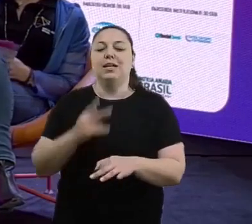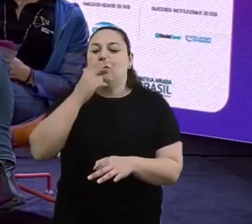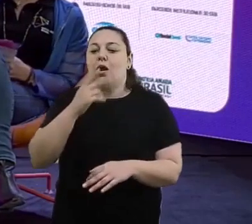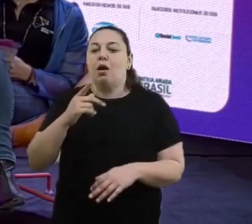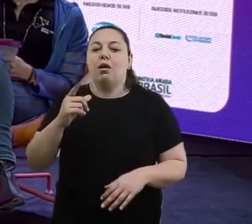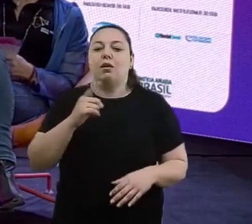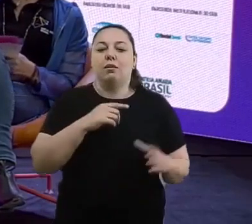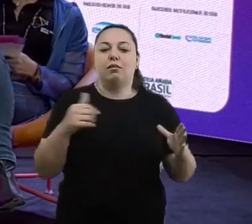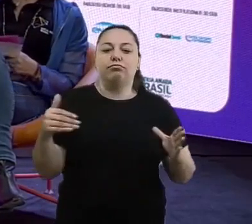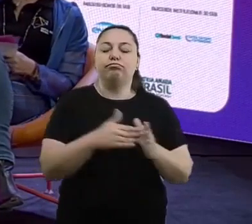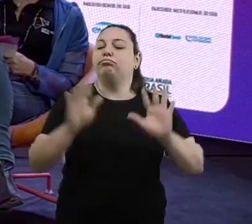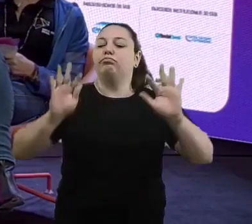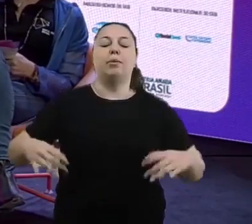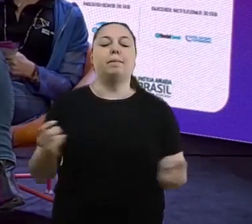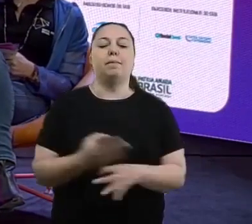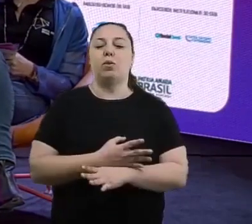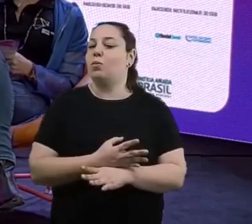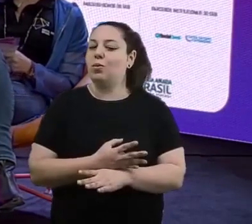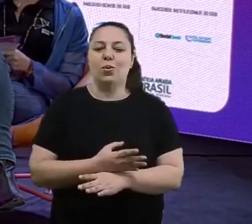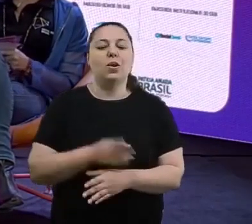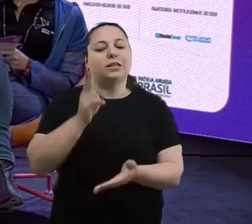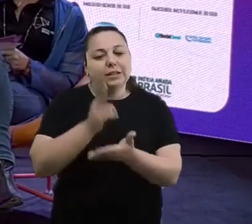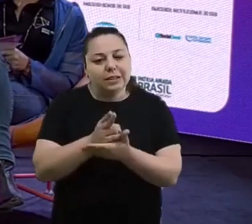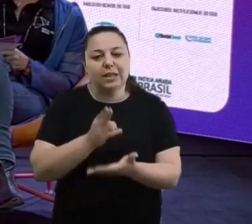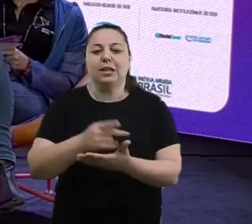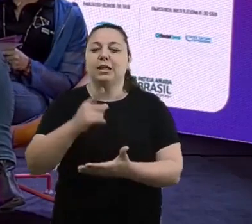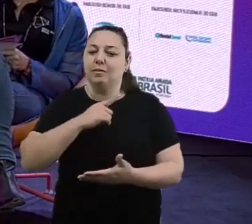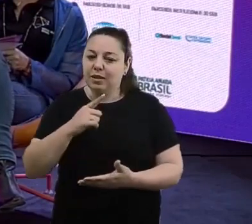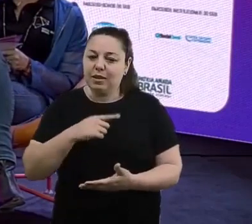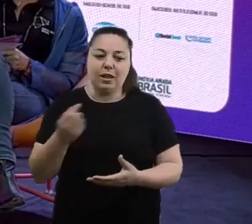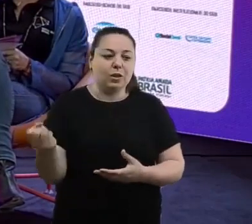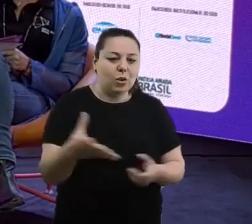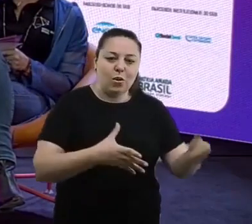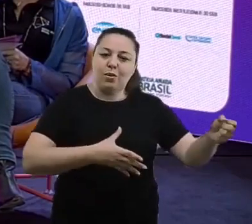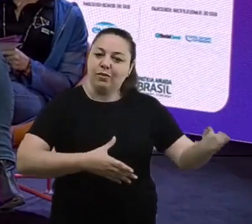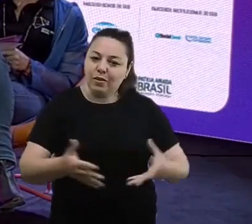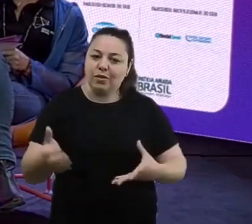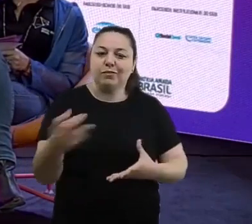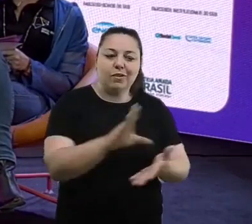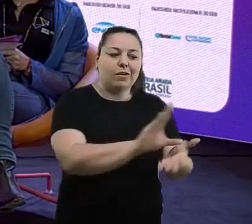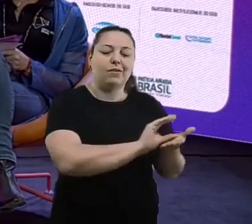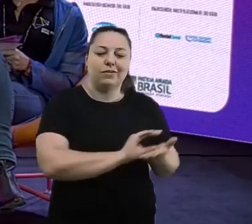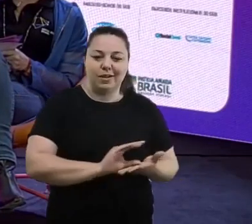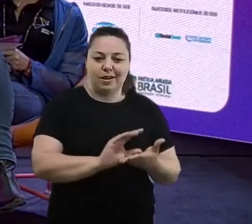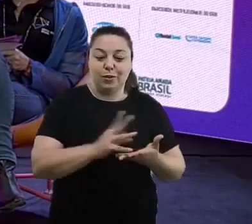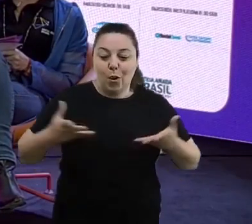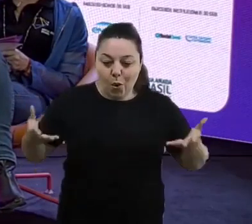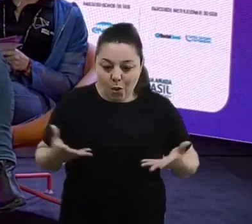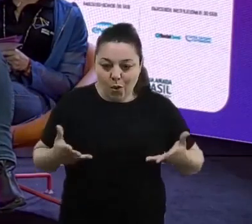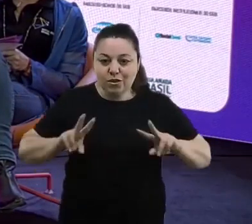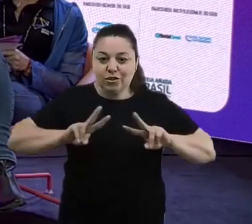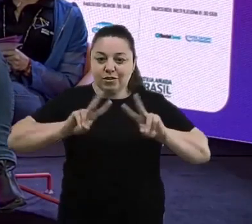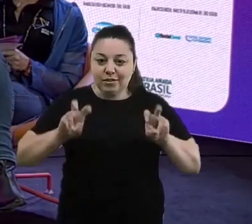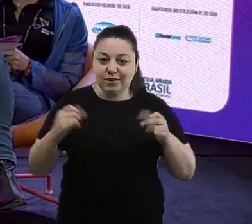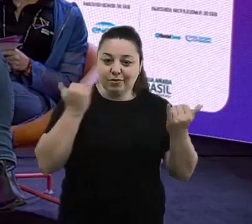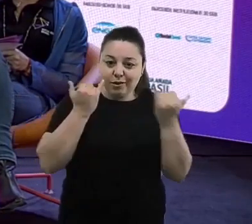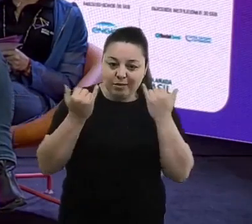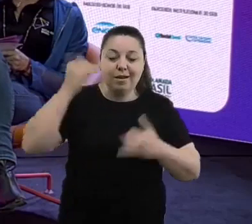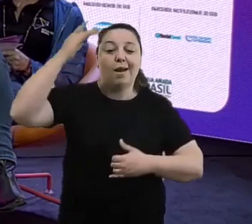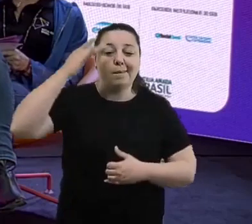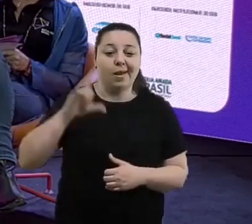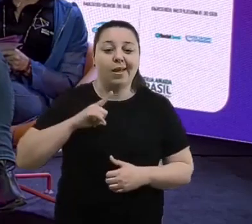de resolver, estava especificamente a ausência de uma metodologia para fazer esse monitoramento, a organização e sistematização